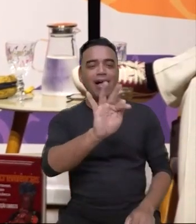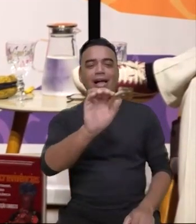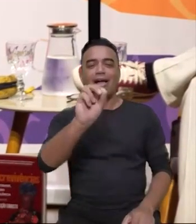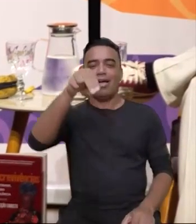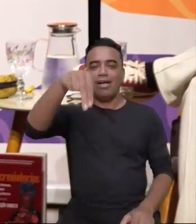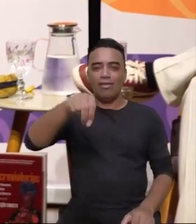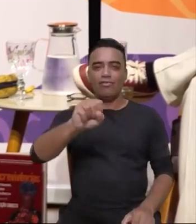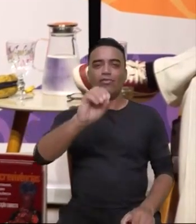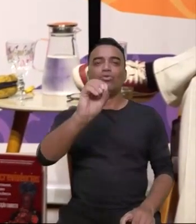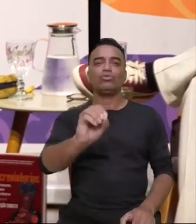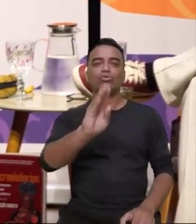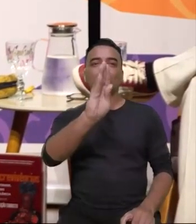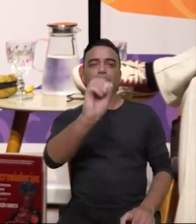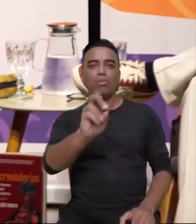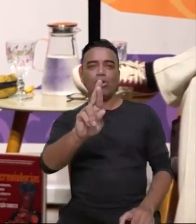né, o idealizador